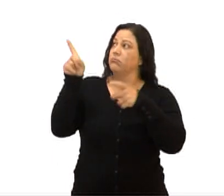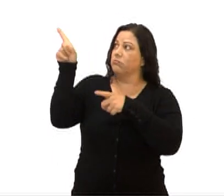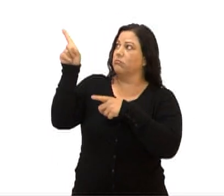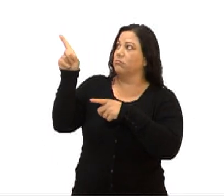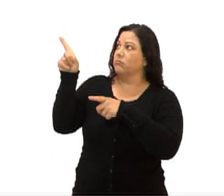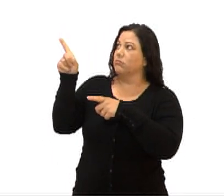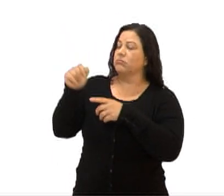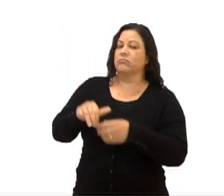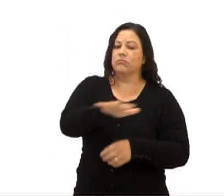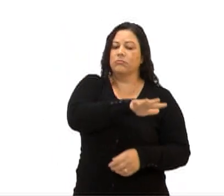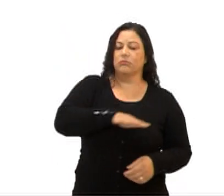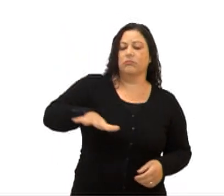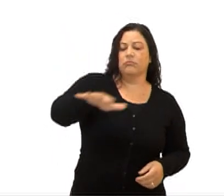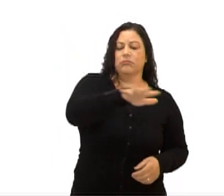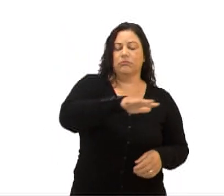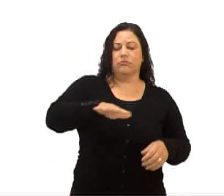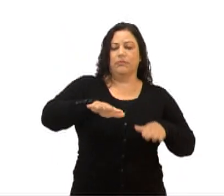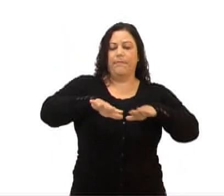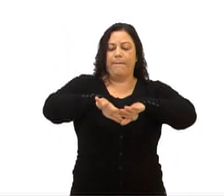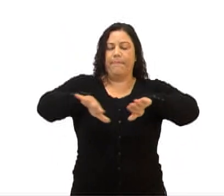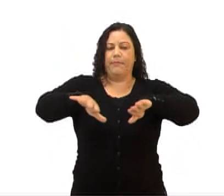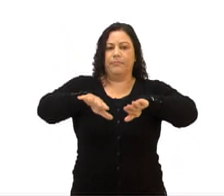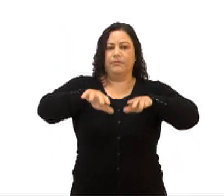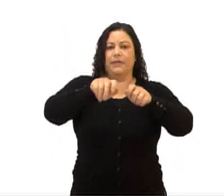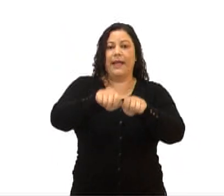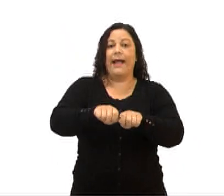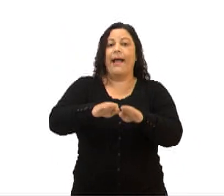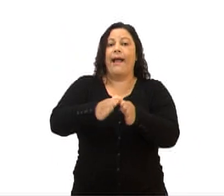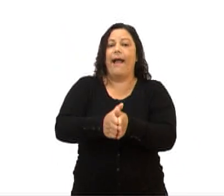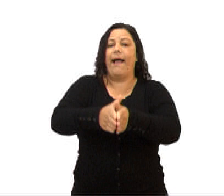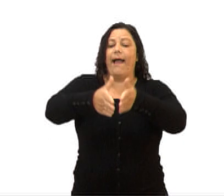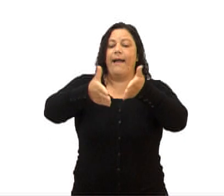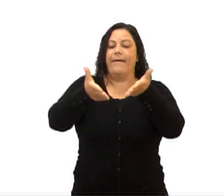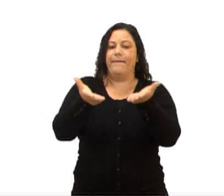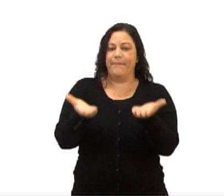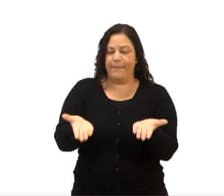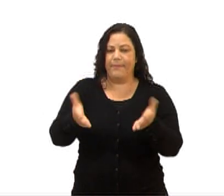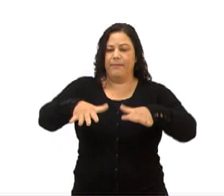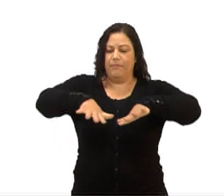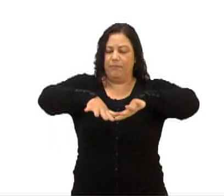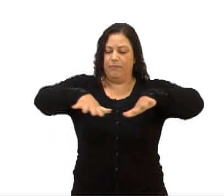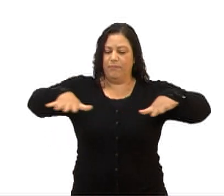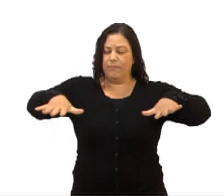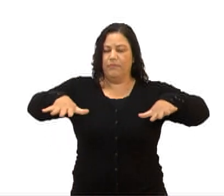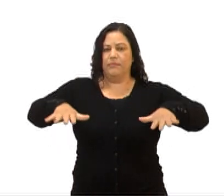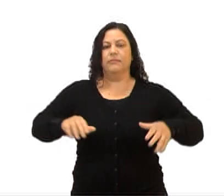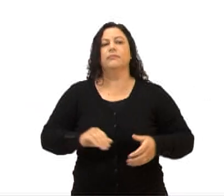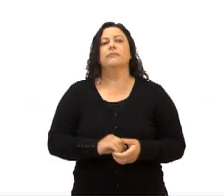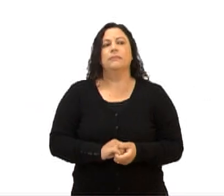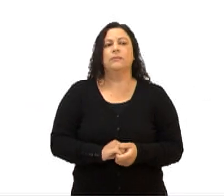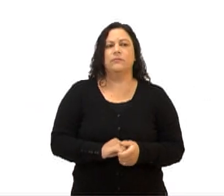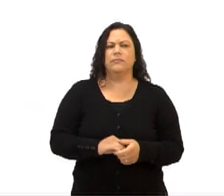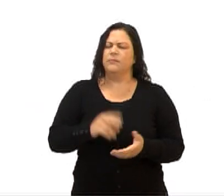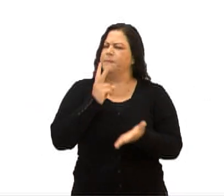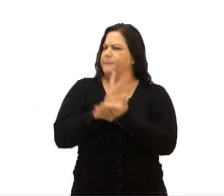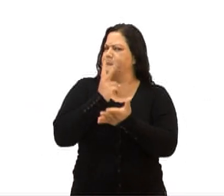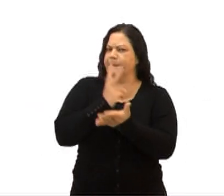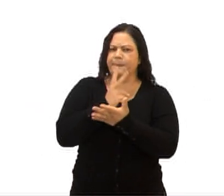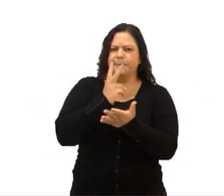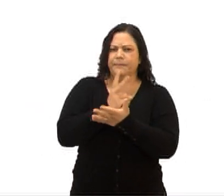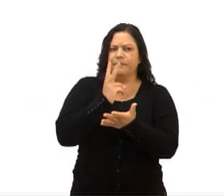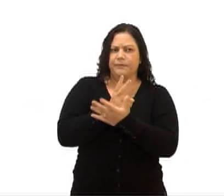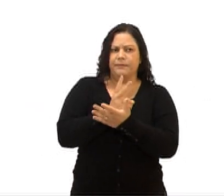espacial, e aqui ele planificado. Percebam que sempre você na planificação vai ter